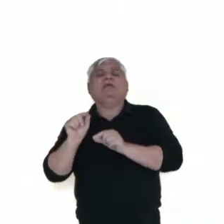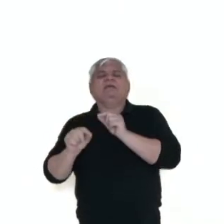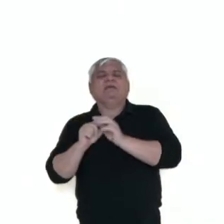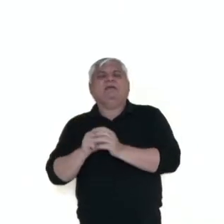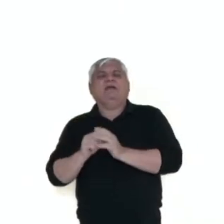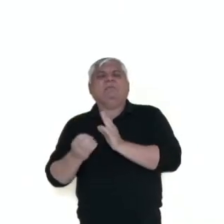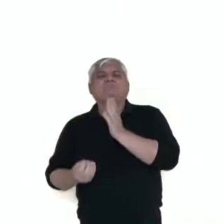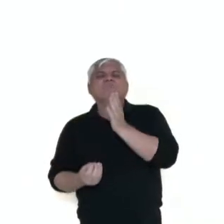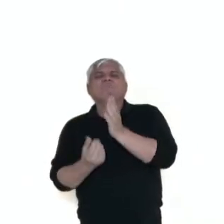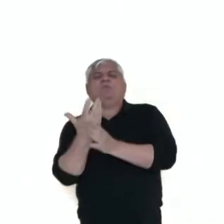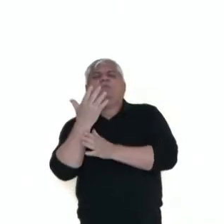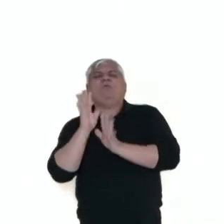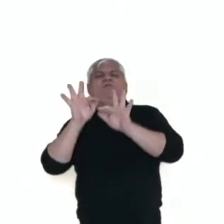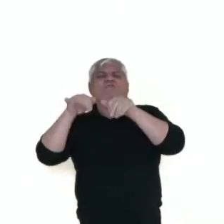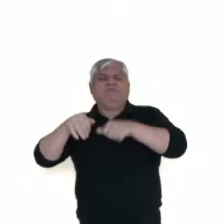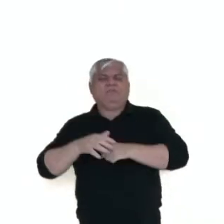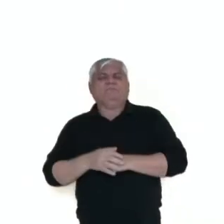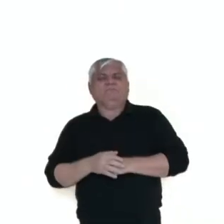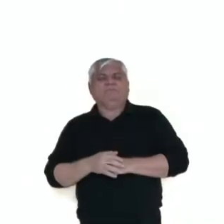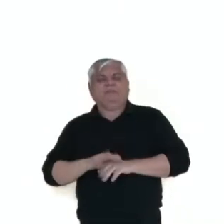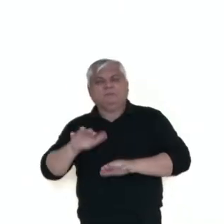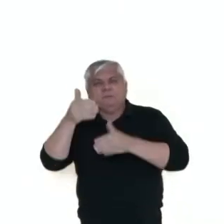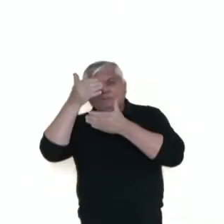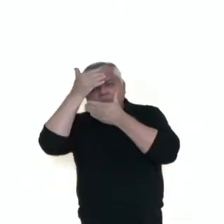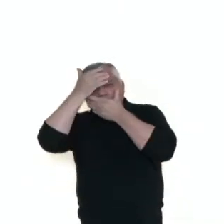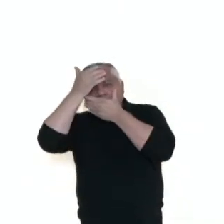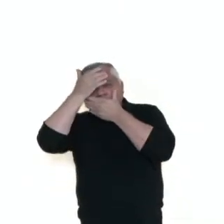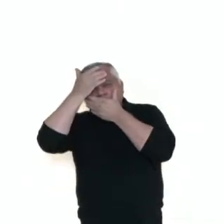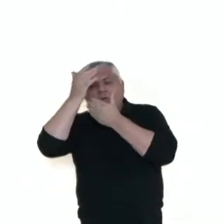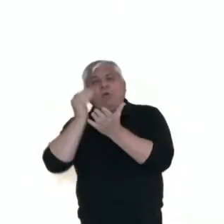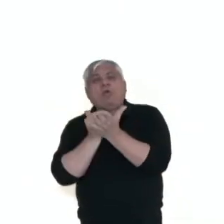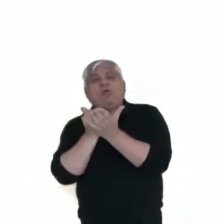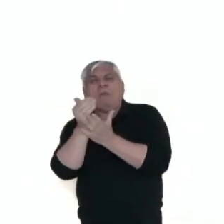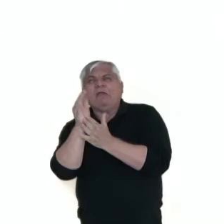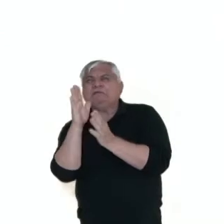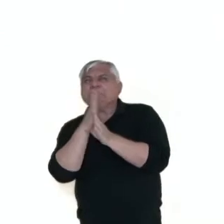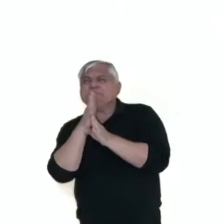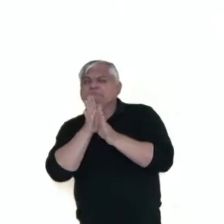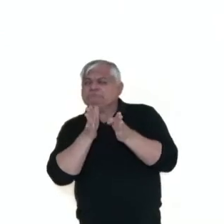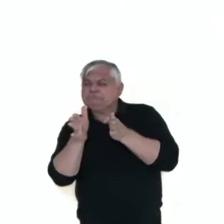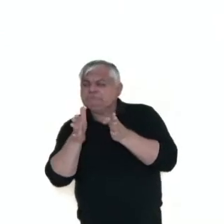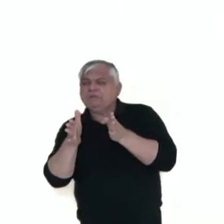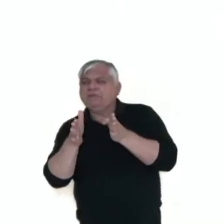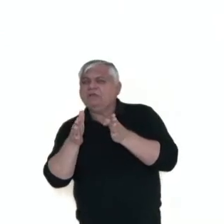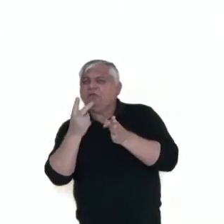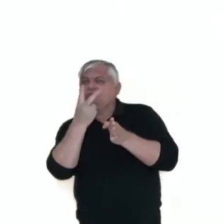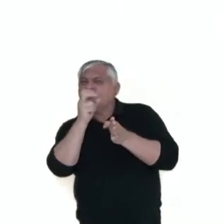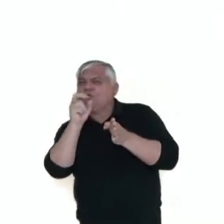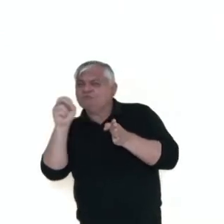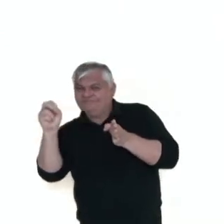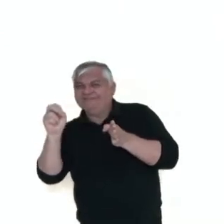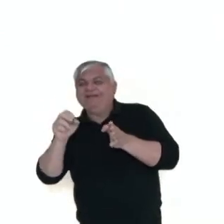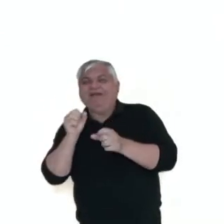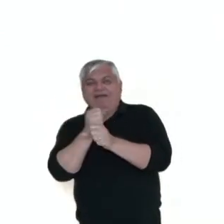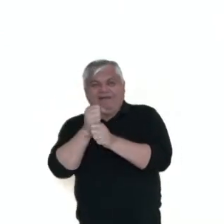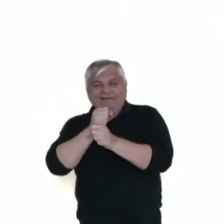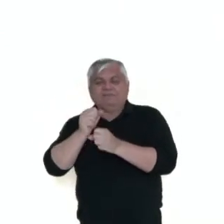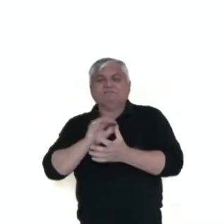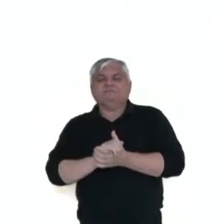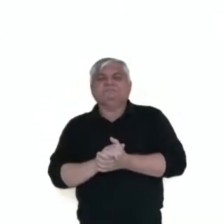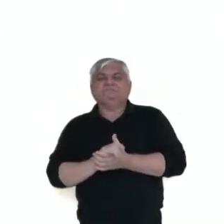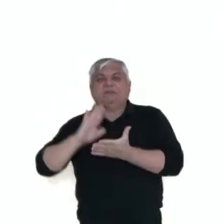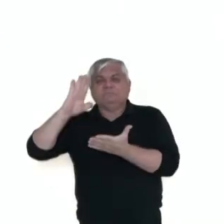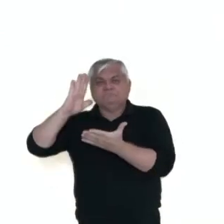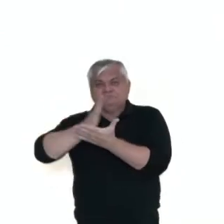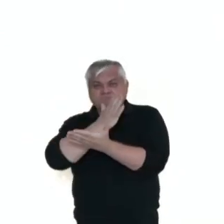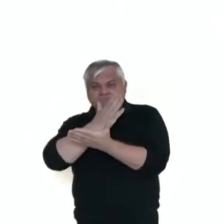ser refletido em vários aspectos, nós vemos isso até o começo dos anos 2000, fortalecendo o movimento separatista da